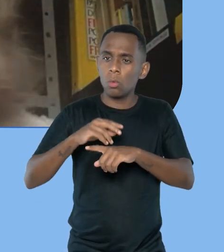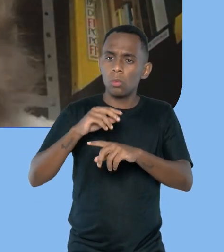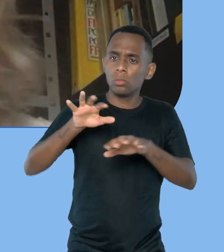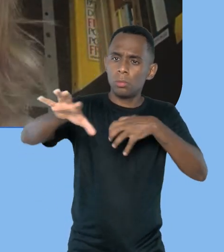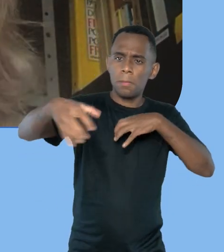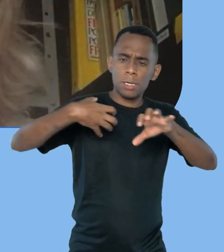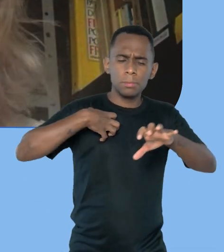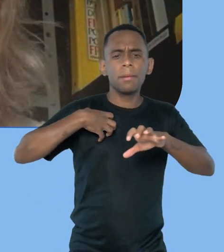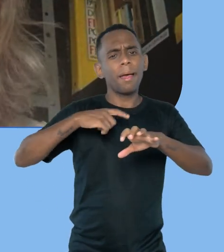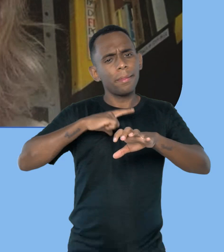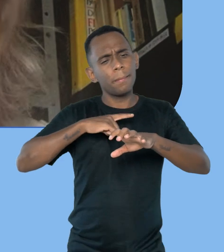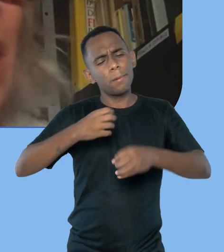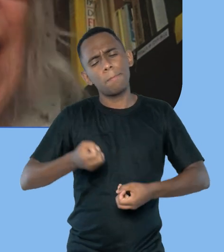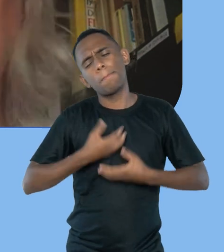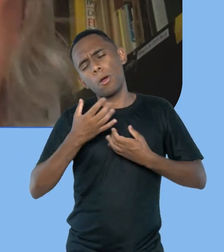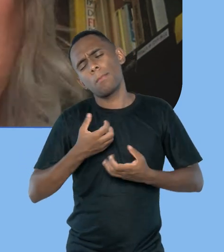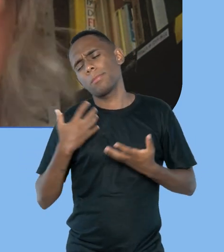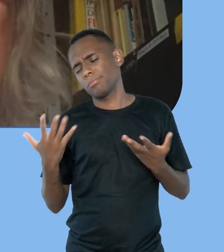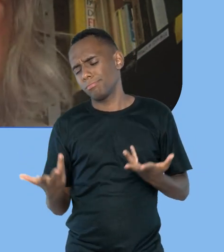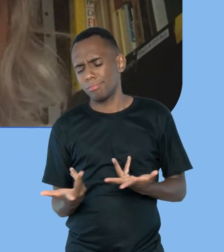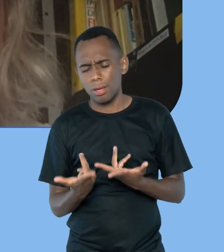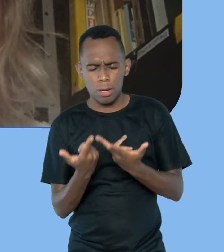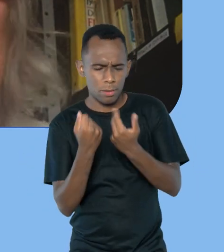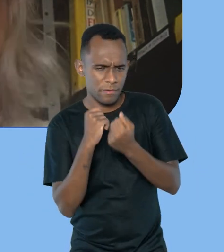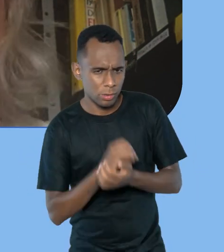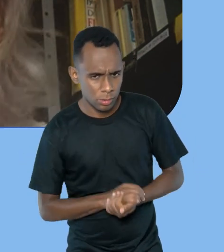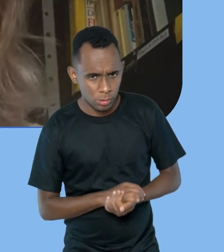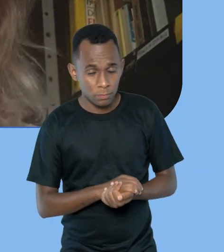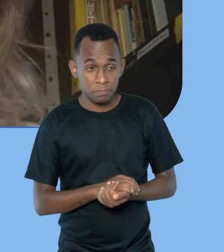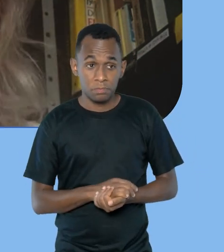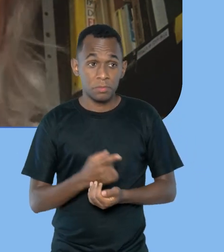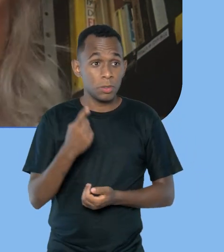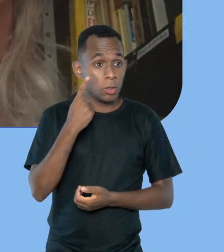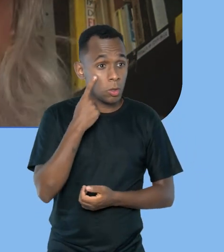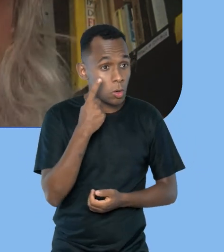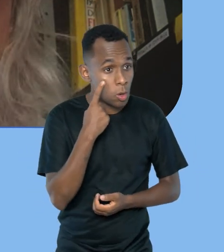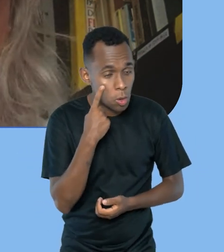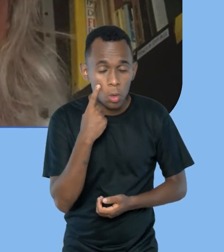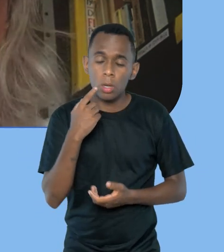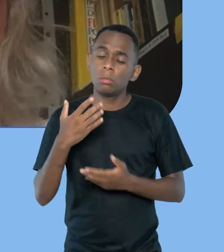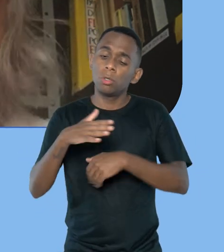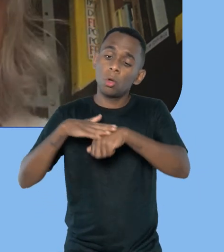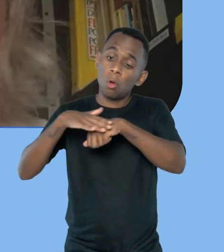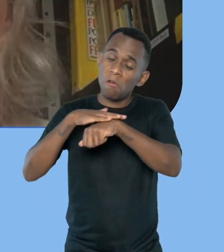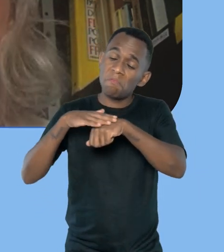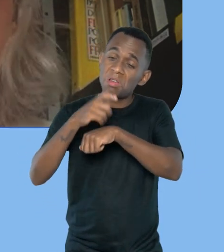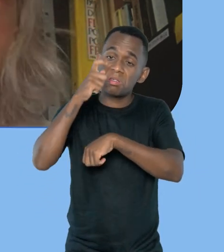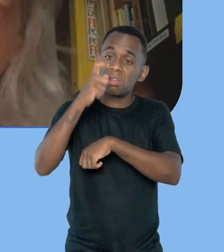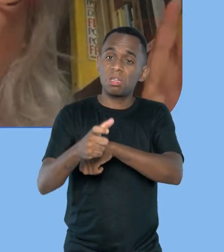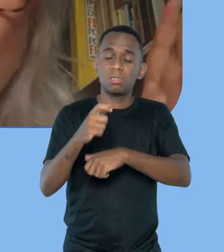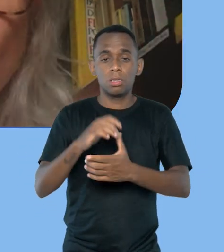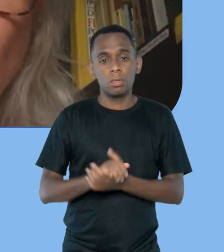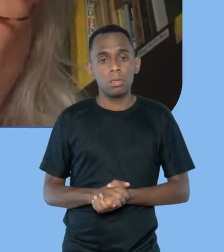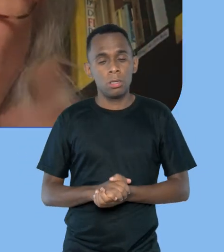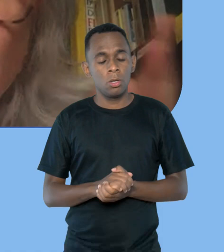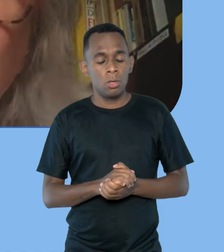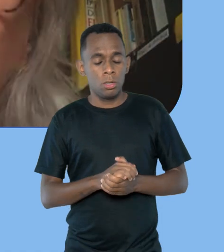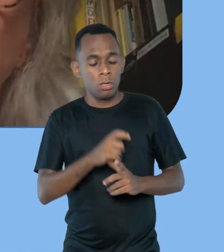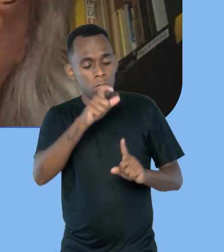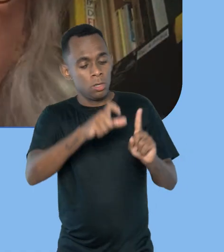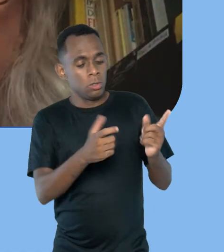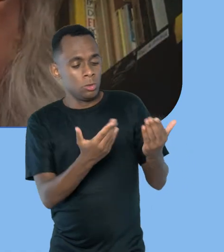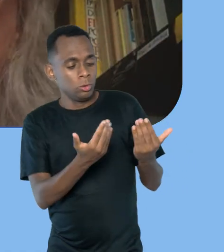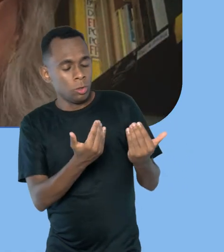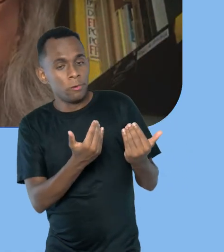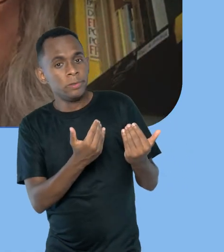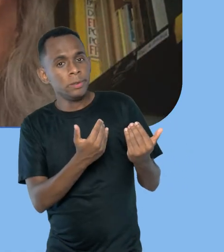outro. É lindo esse poema, maravilhoso. É do Leminski. Então, olha que diálogo interessante. Um jovem